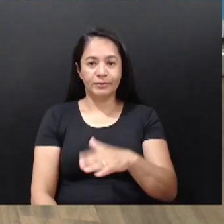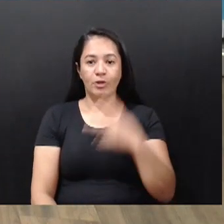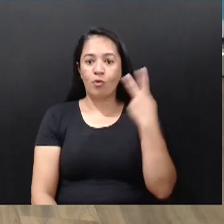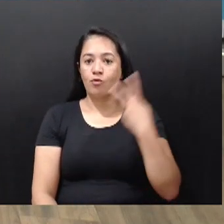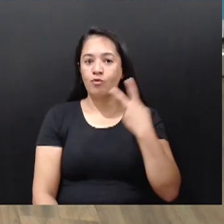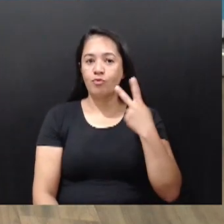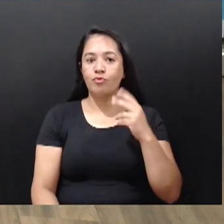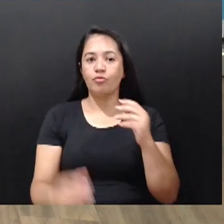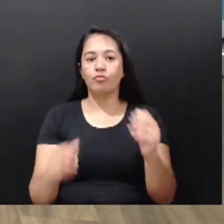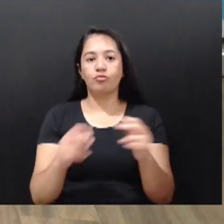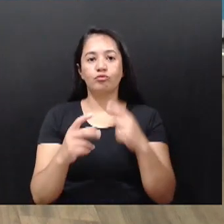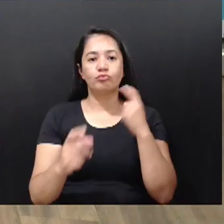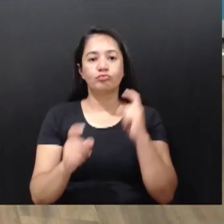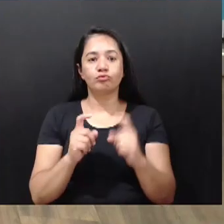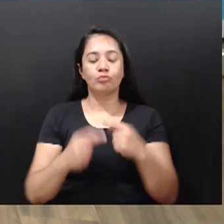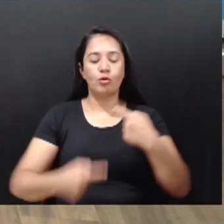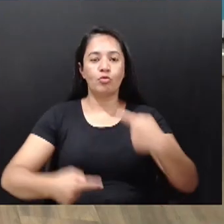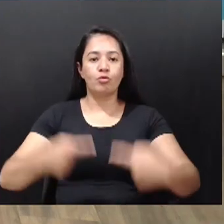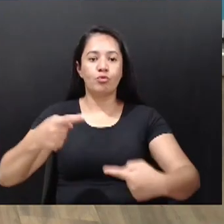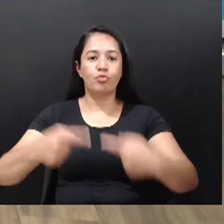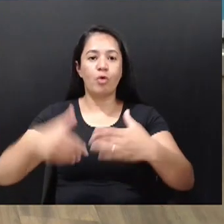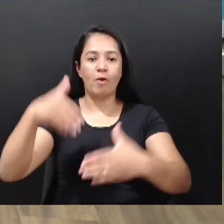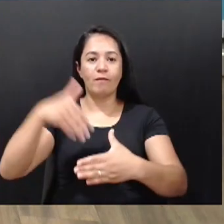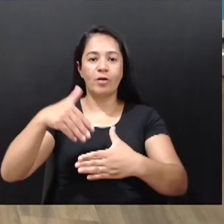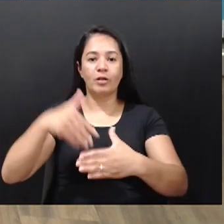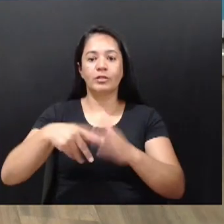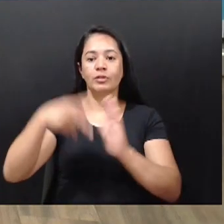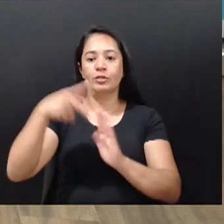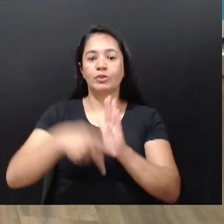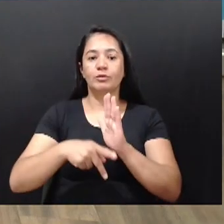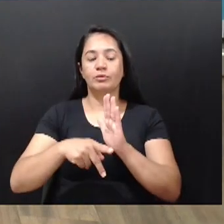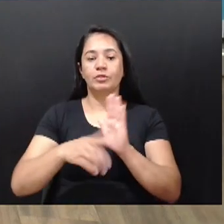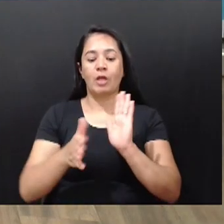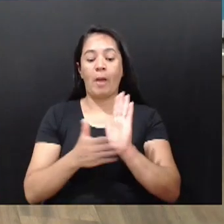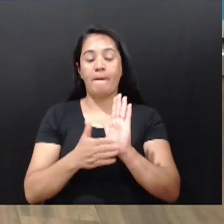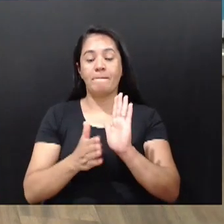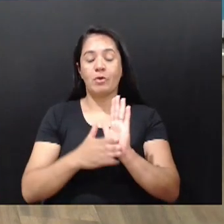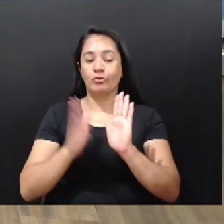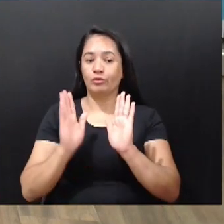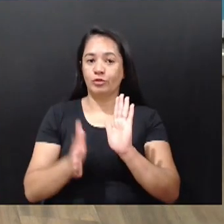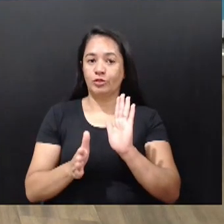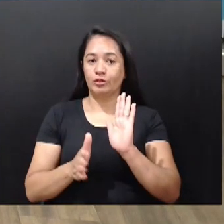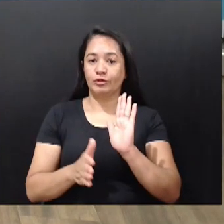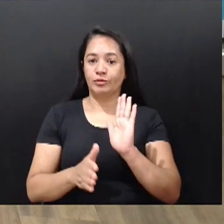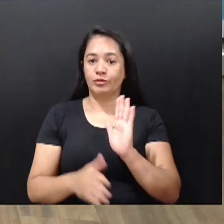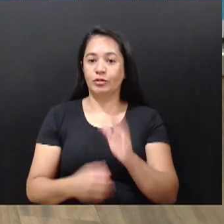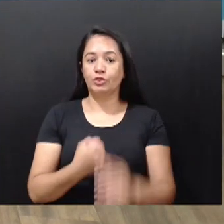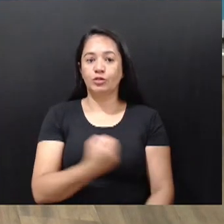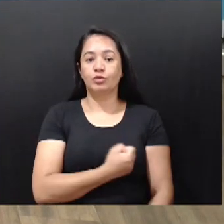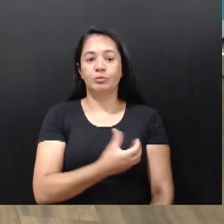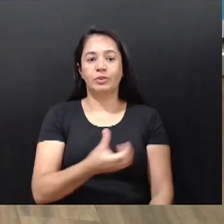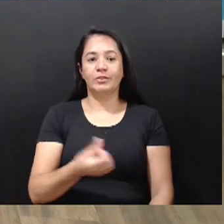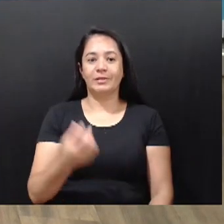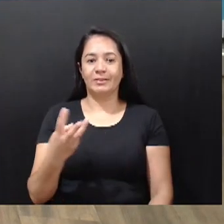para discutir e votar os projetos que estão na pauta. É a reunião ordinária de número 63